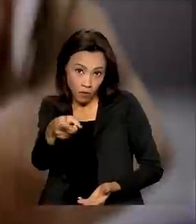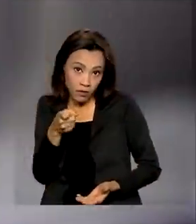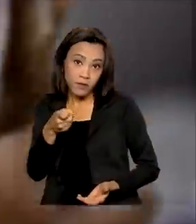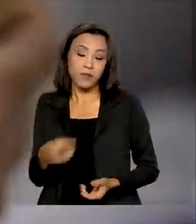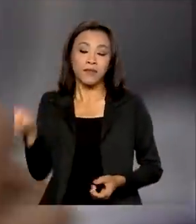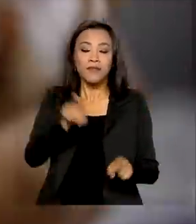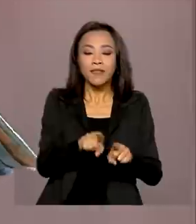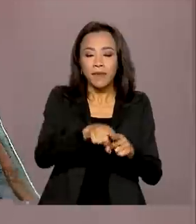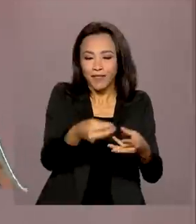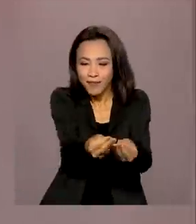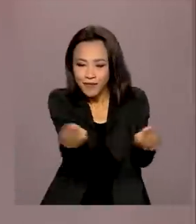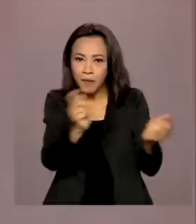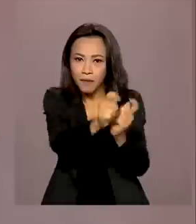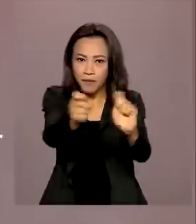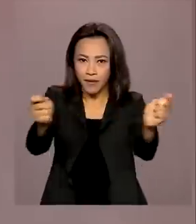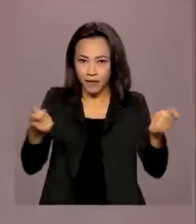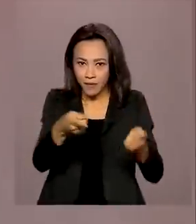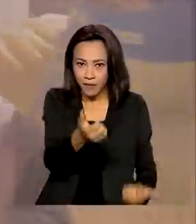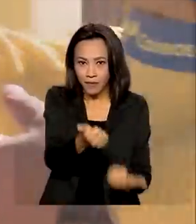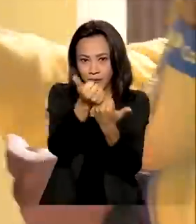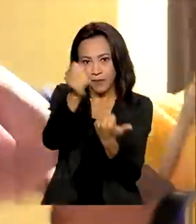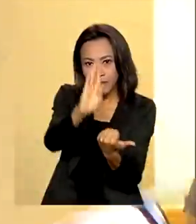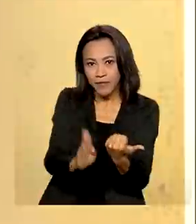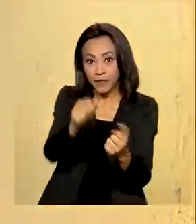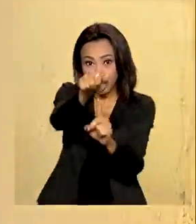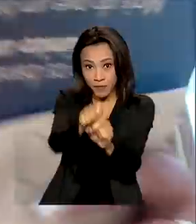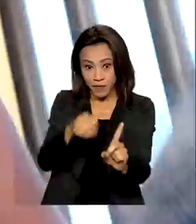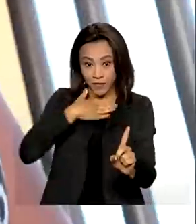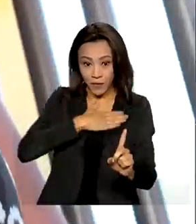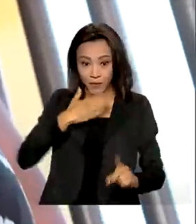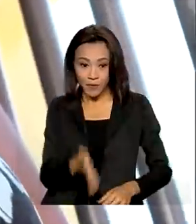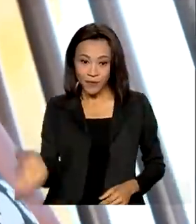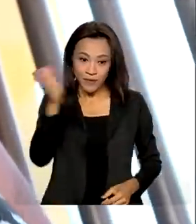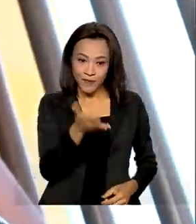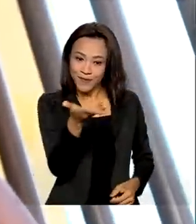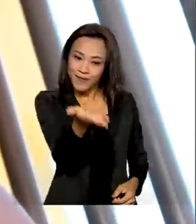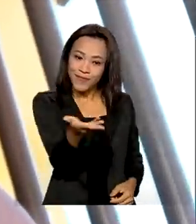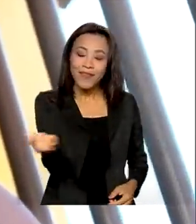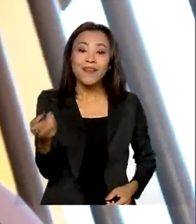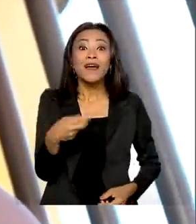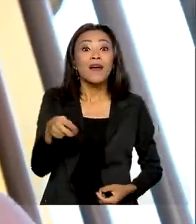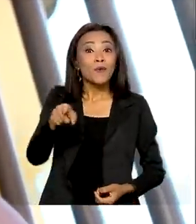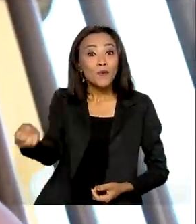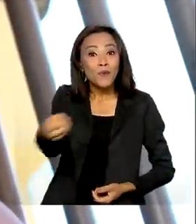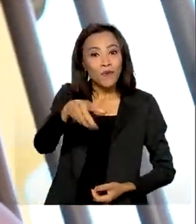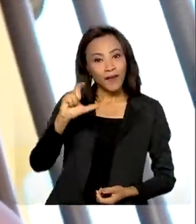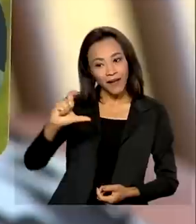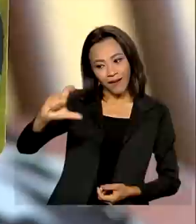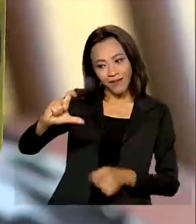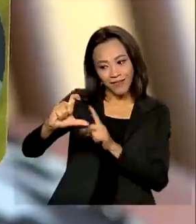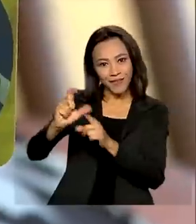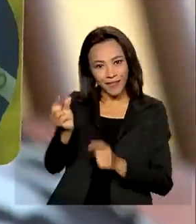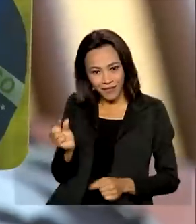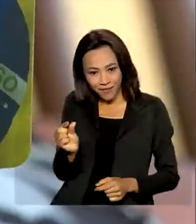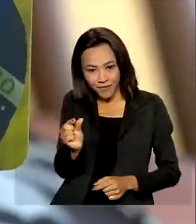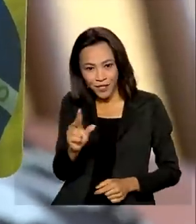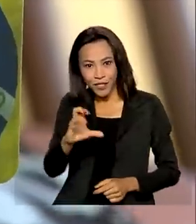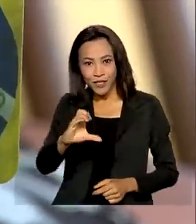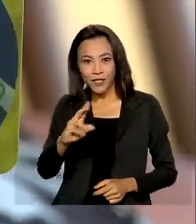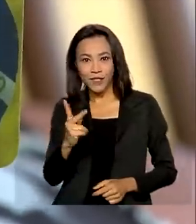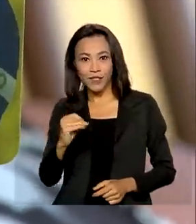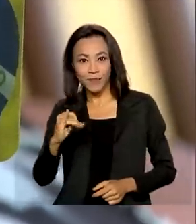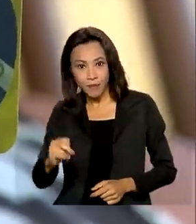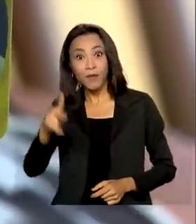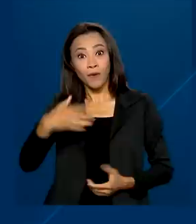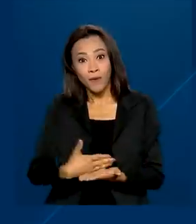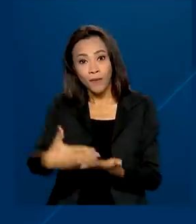pagamento do auxílio Brasil do mês de agosto pelos Correios o novo cartão do auxílio Brasil com chip começa a ser